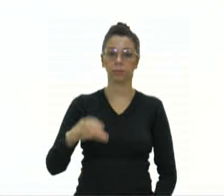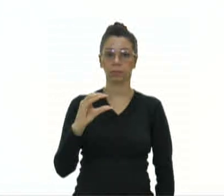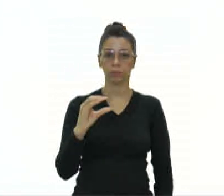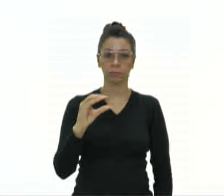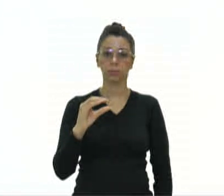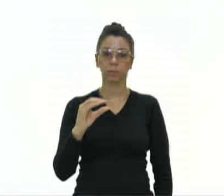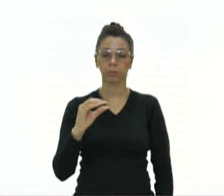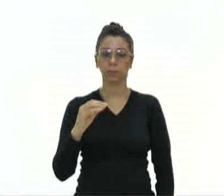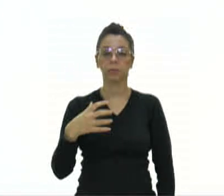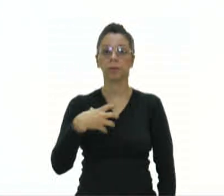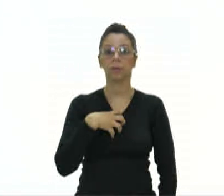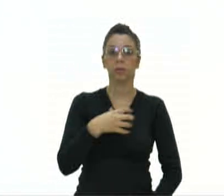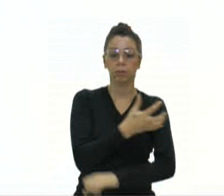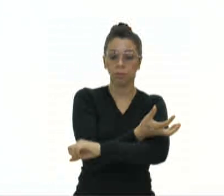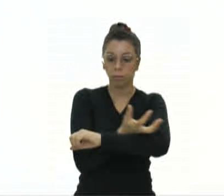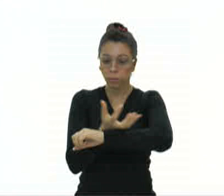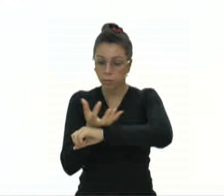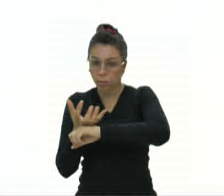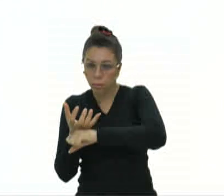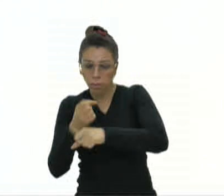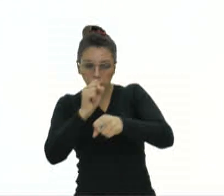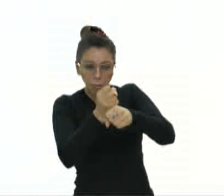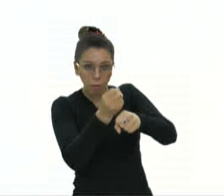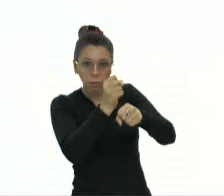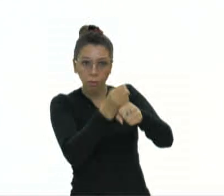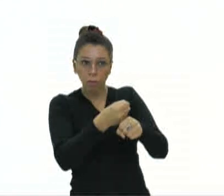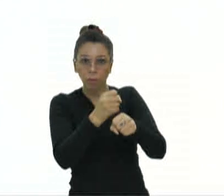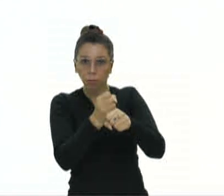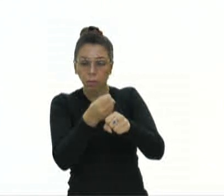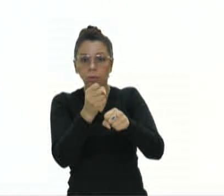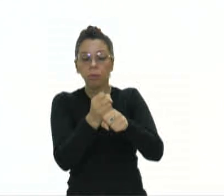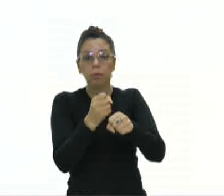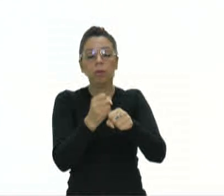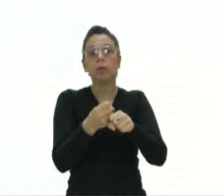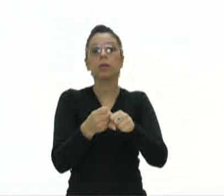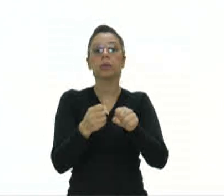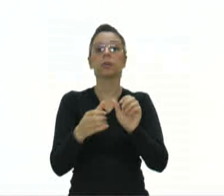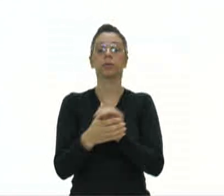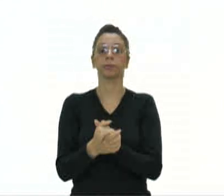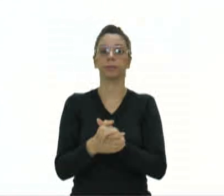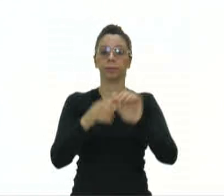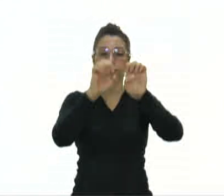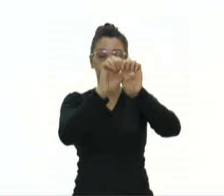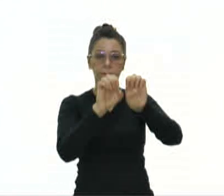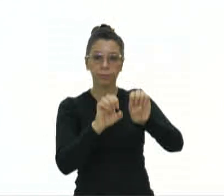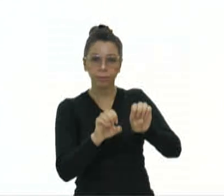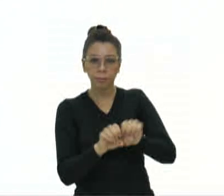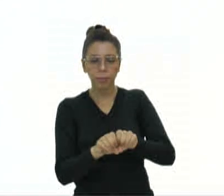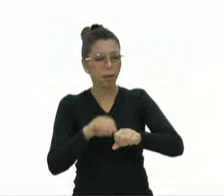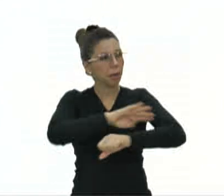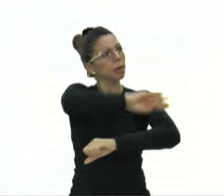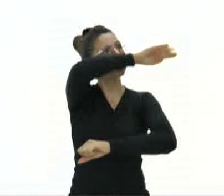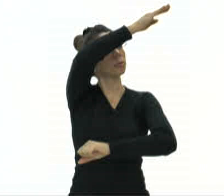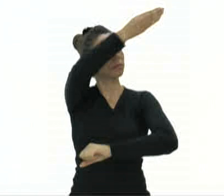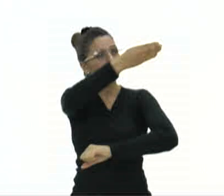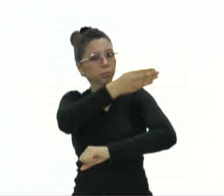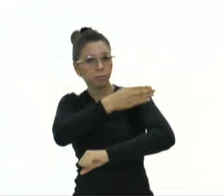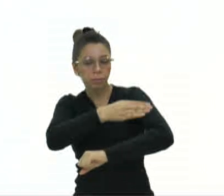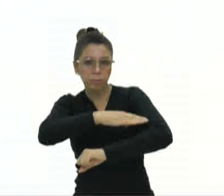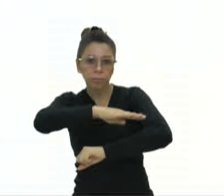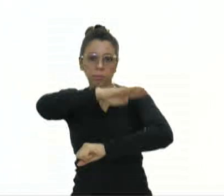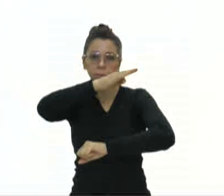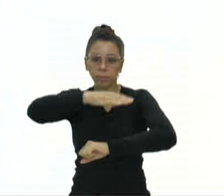C. As formas de relevo são esculpidas com grandes unidades estruturais. Grandes cadeias de montanha,